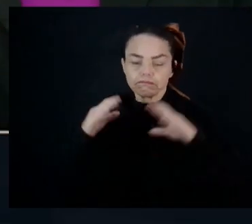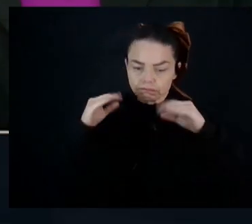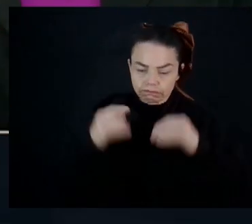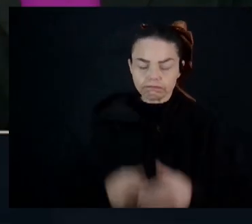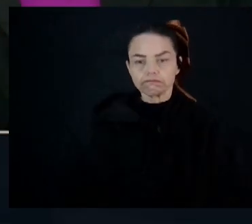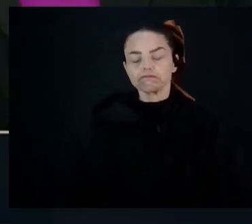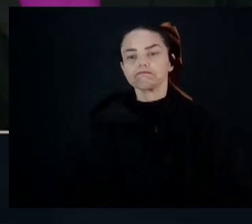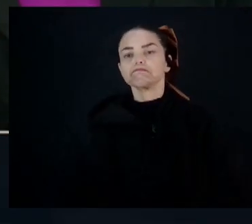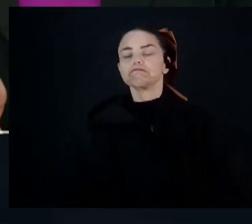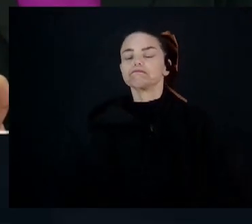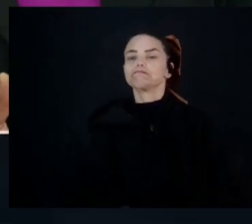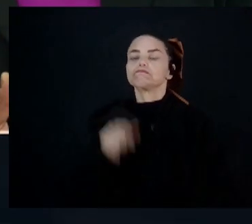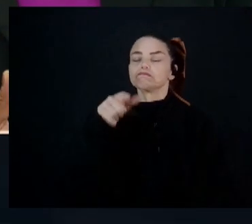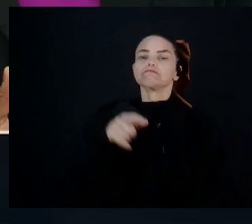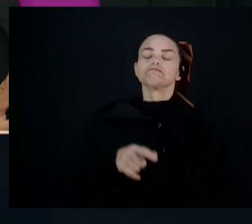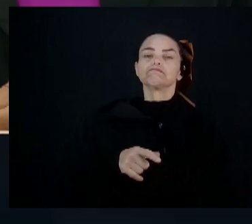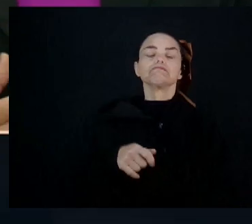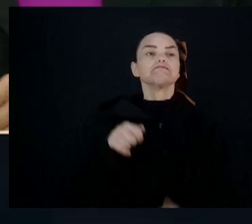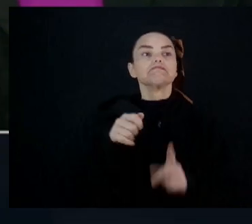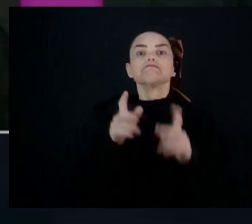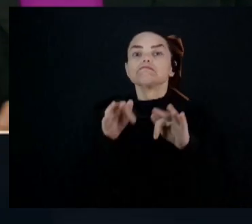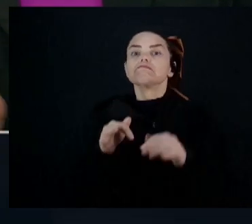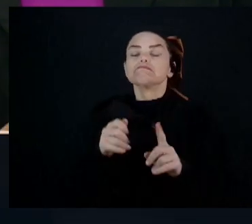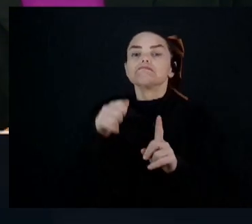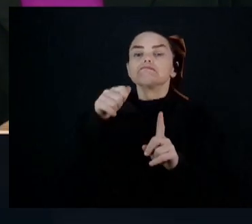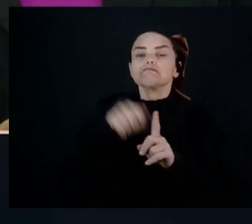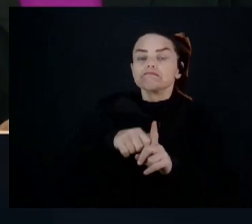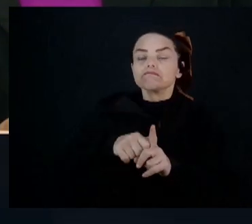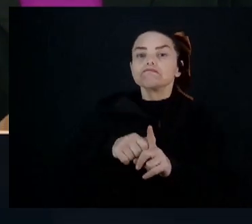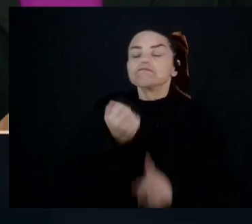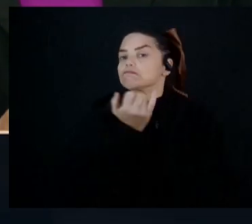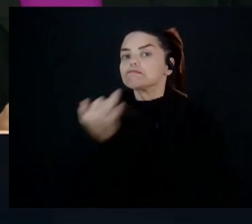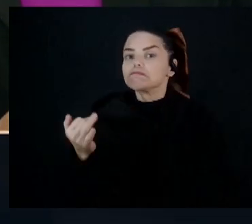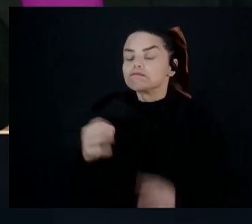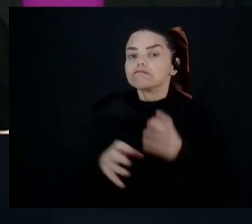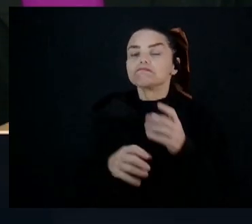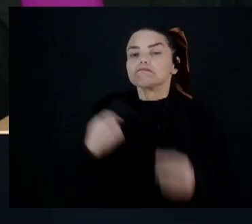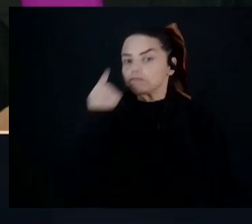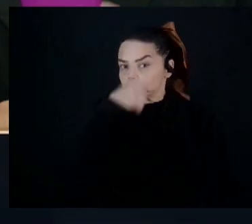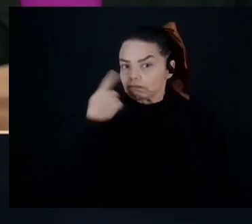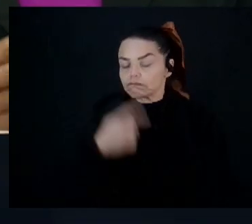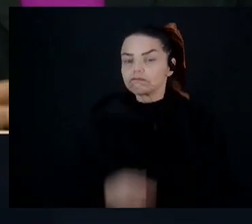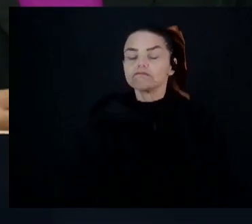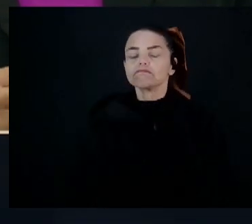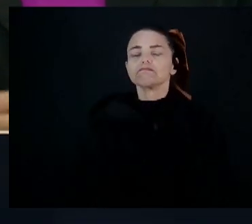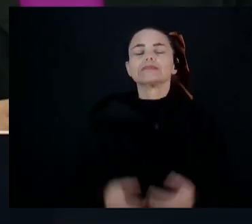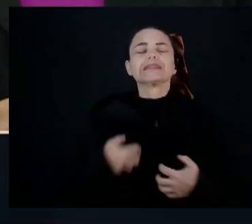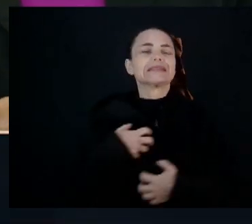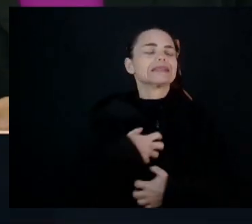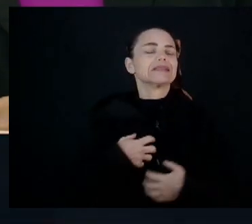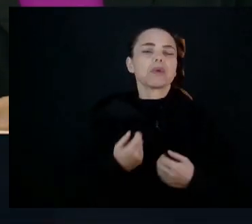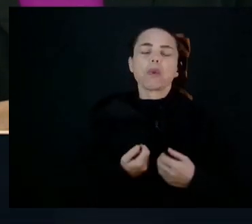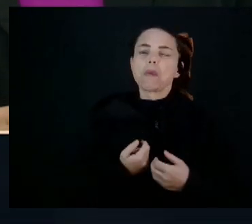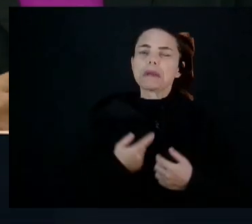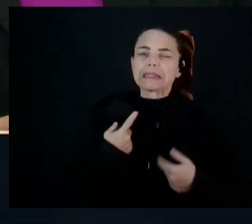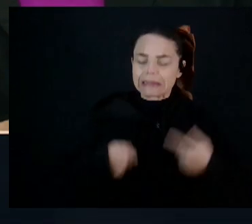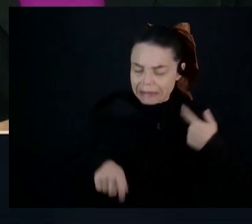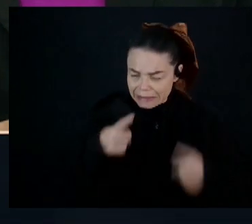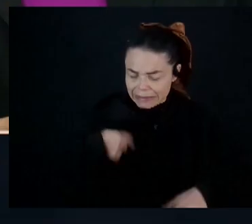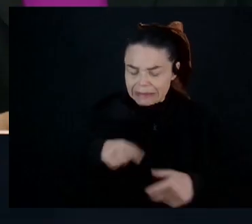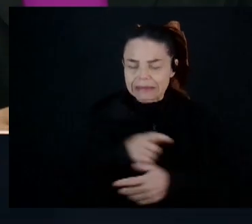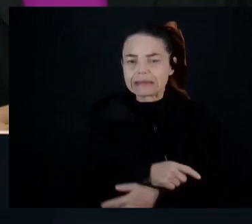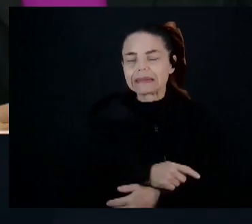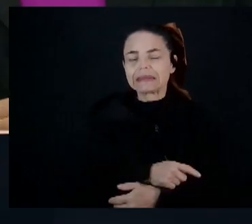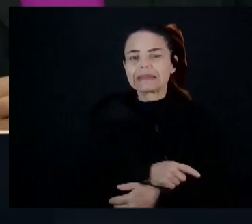no final do mês quantas horas foram e como que isso mexe com o meu organismo. E aí na correria do dia a dia, Tabita,